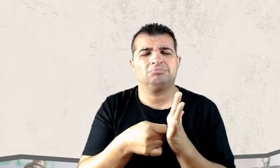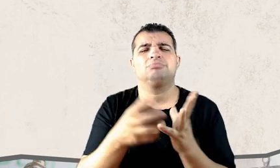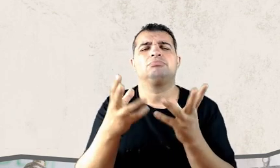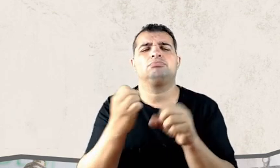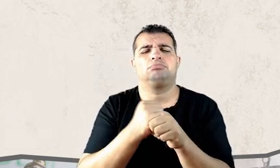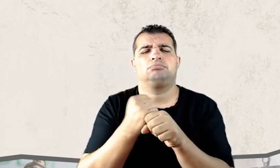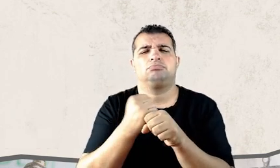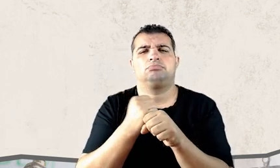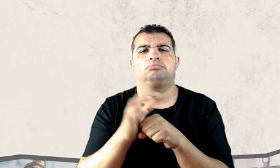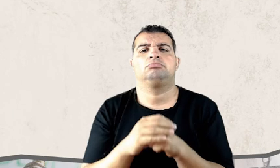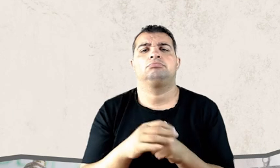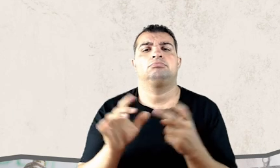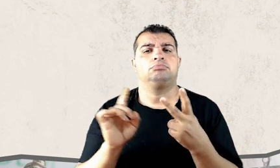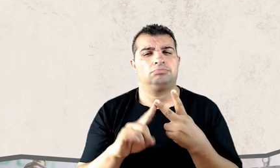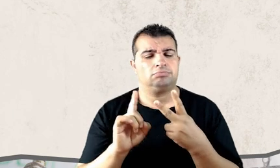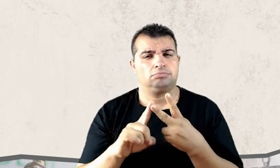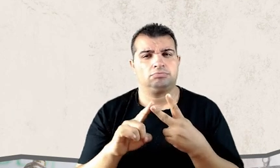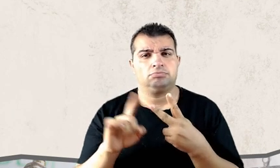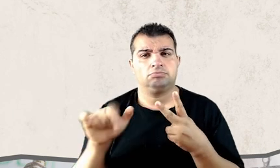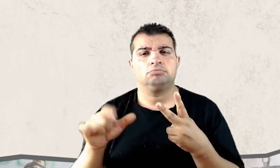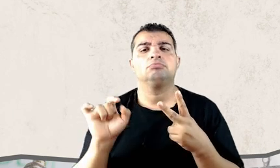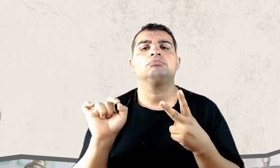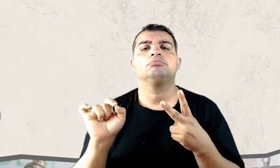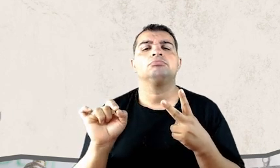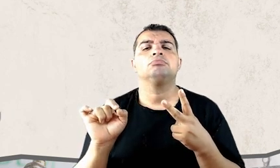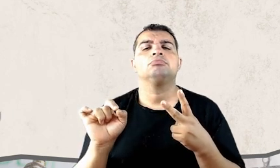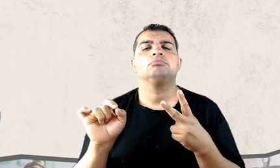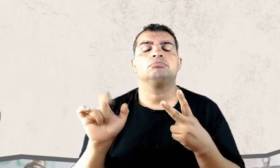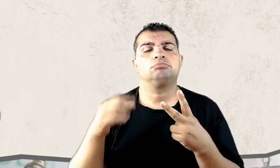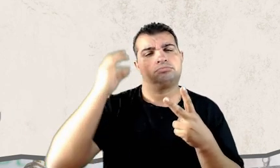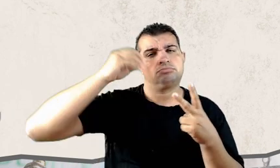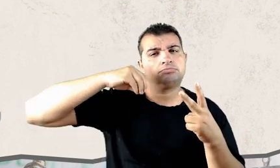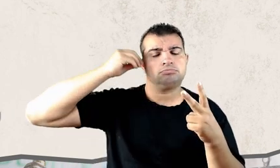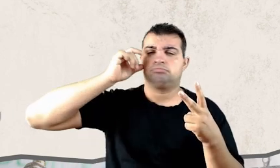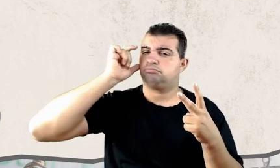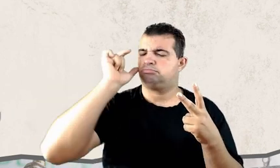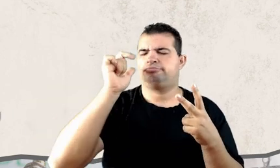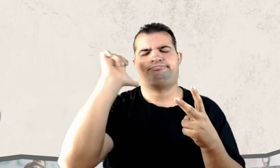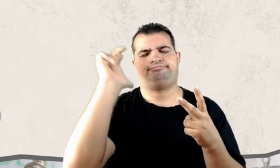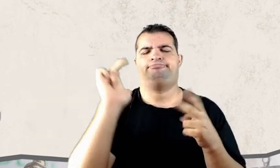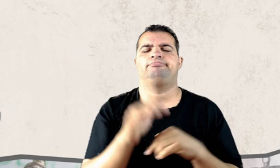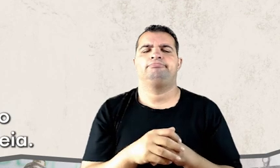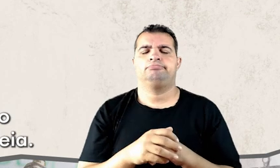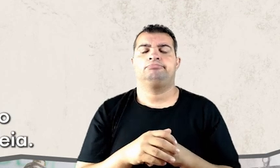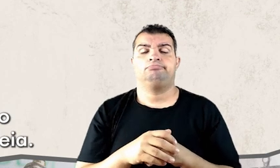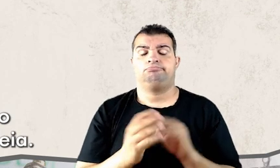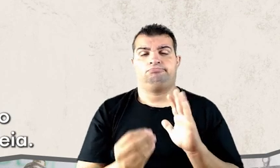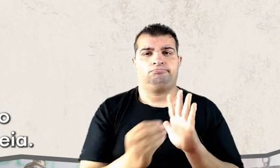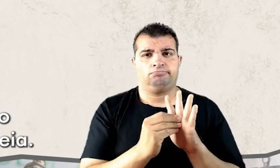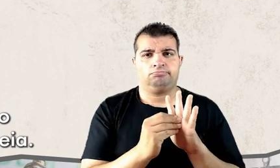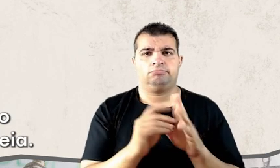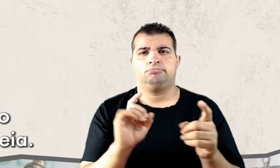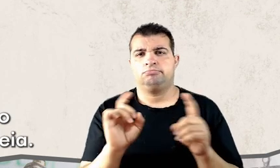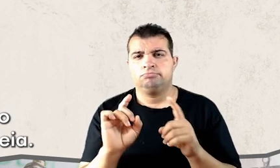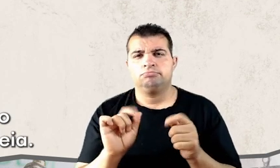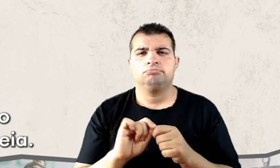de muitos anos. A segunda é o fato de que o psicólogo ganhou na esperteza. Consta